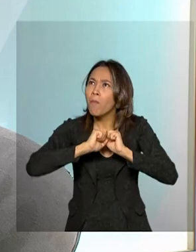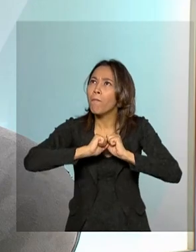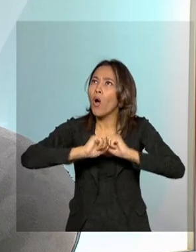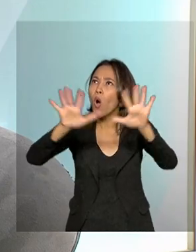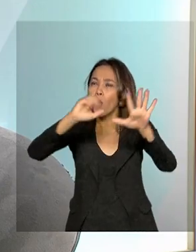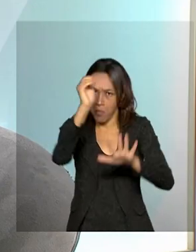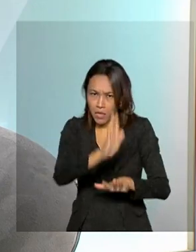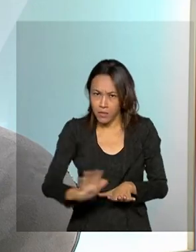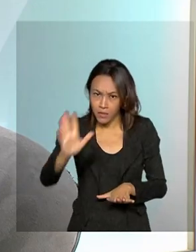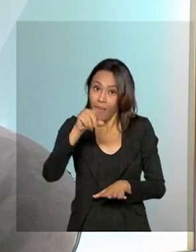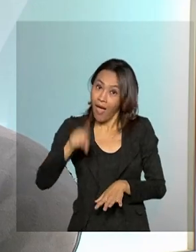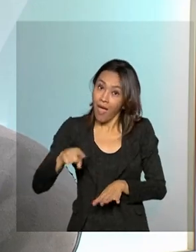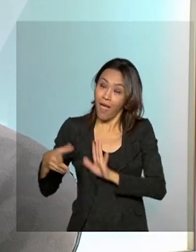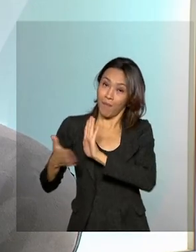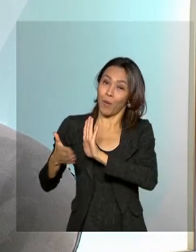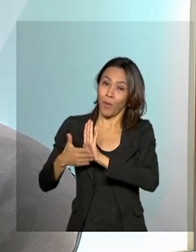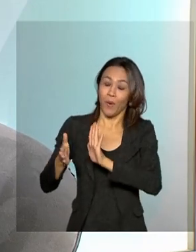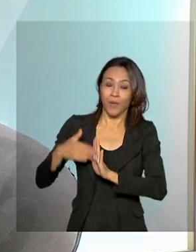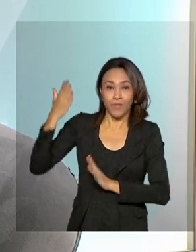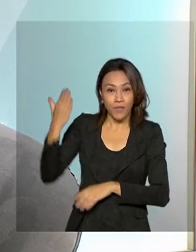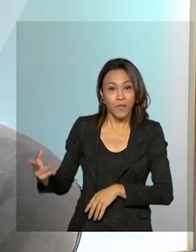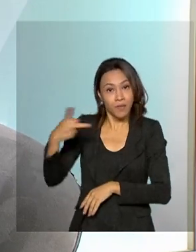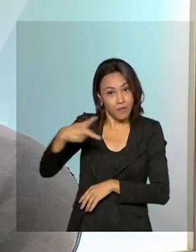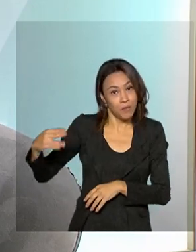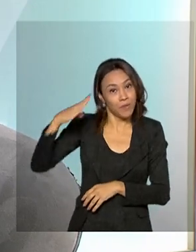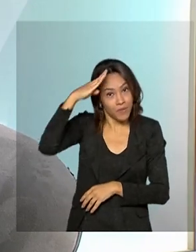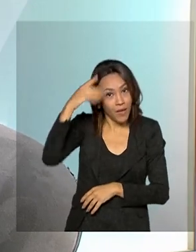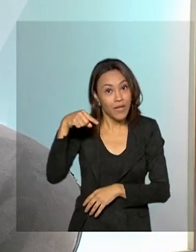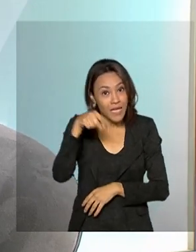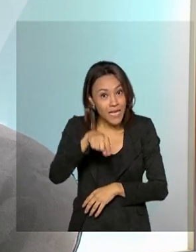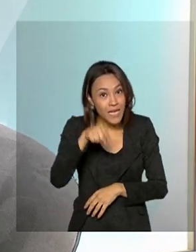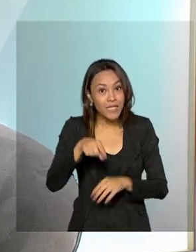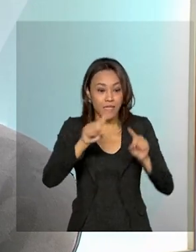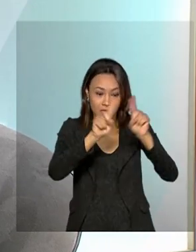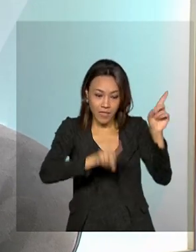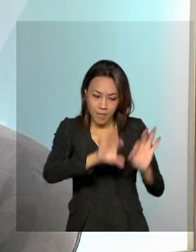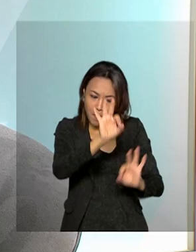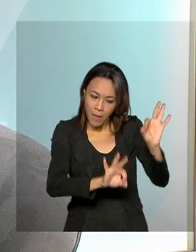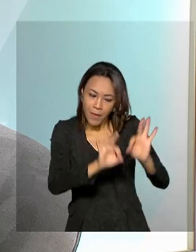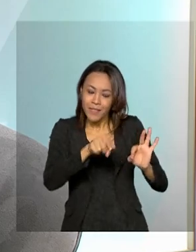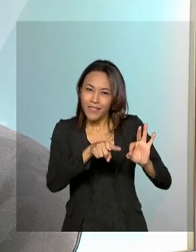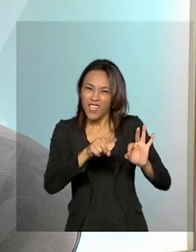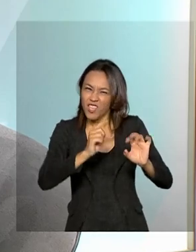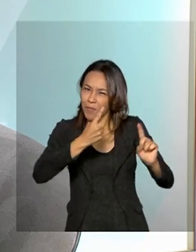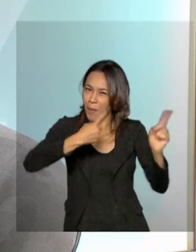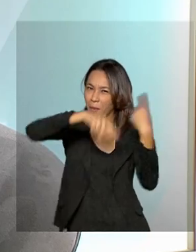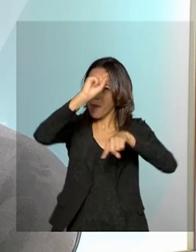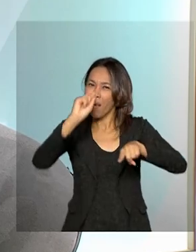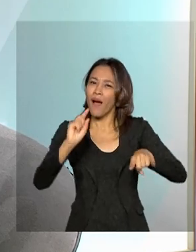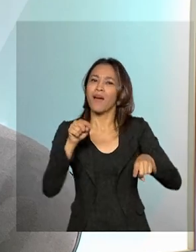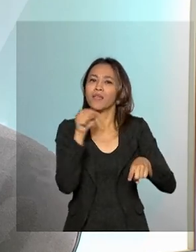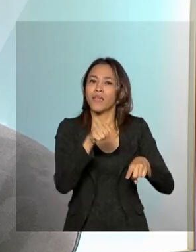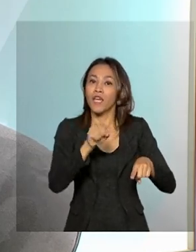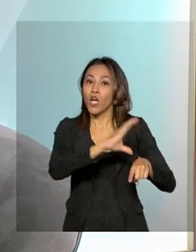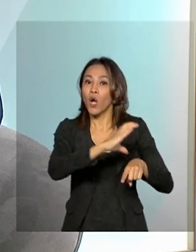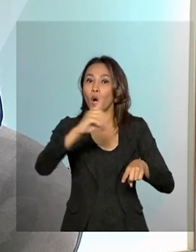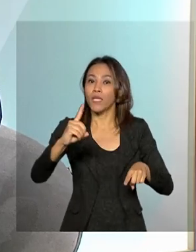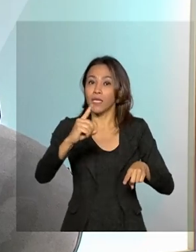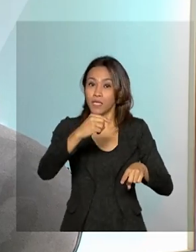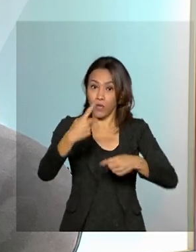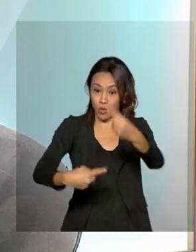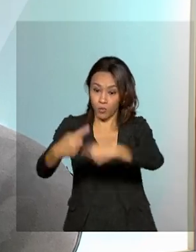essa a proposta do presidente Bolsonaro, que o Abraço Marajó seja um case de sucesso. isso. Coordenação de políticas públicas.